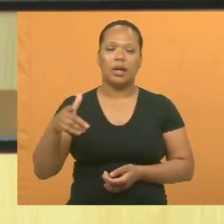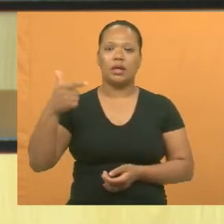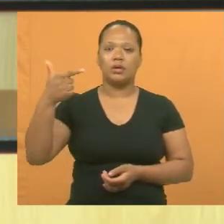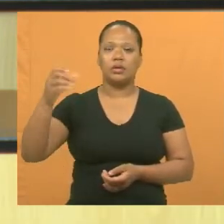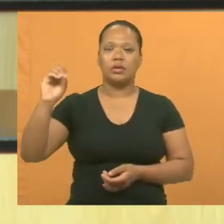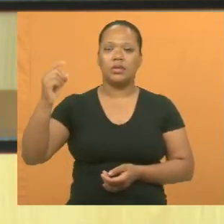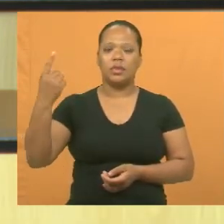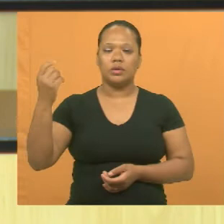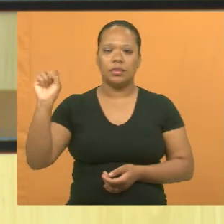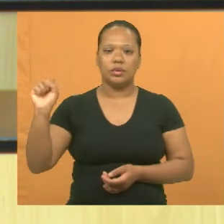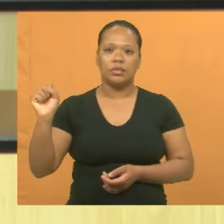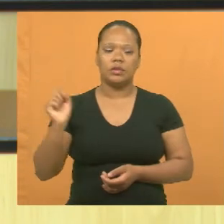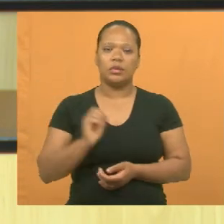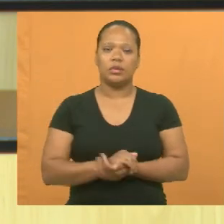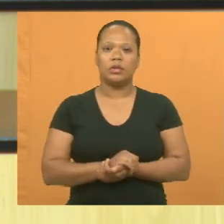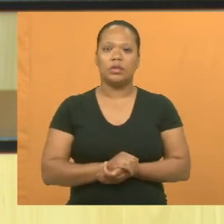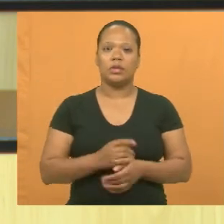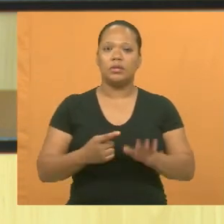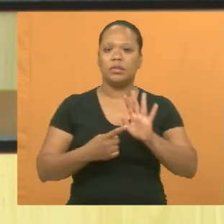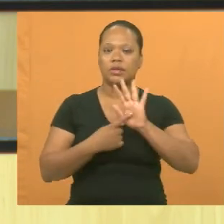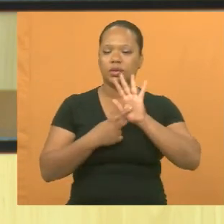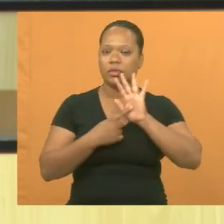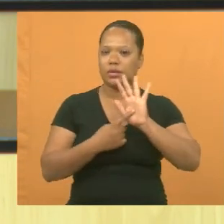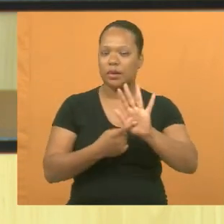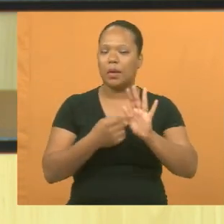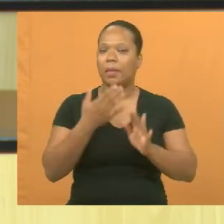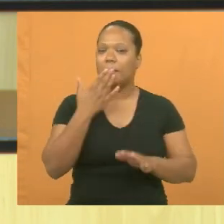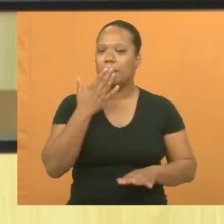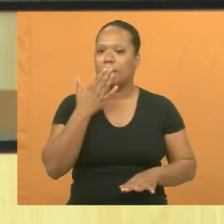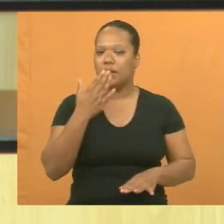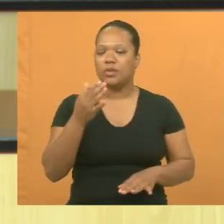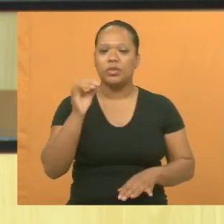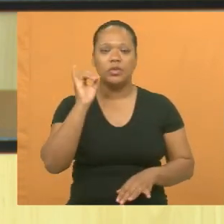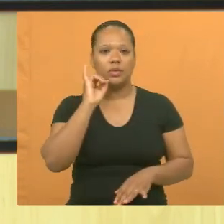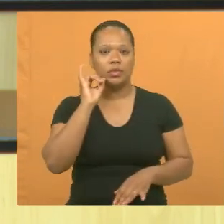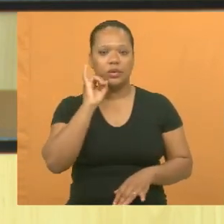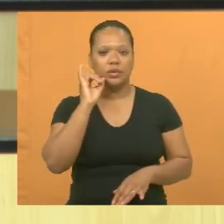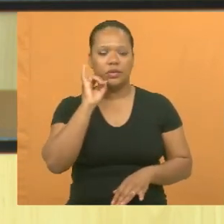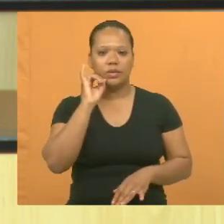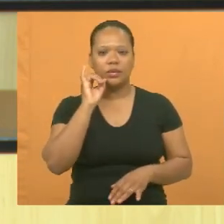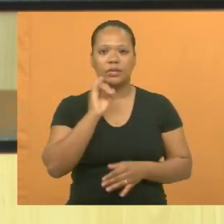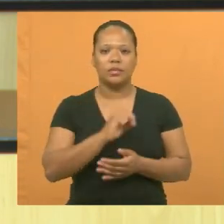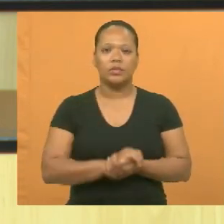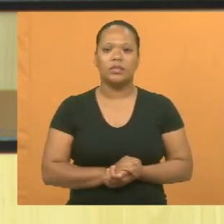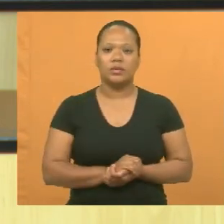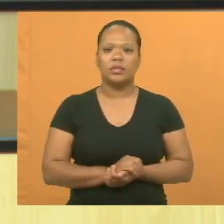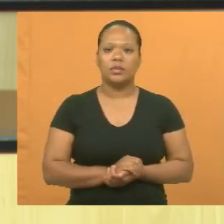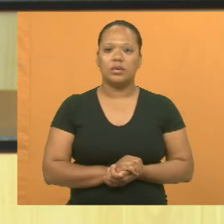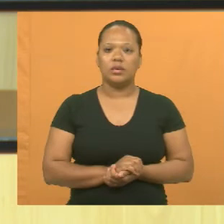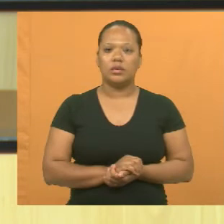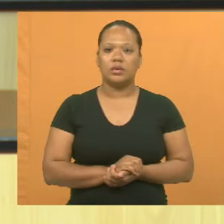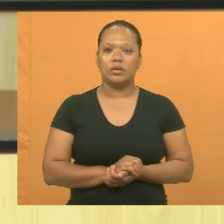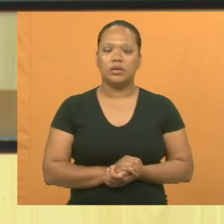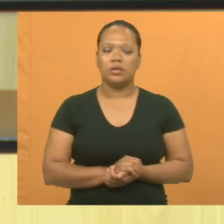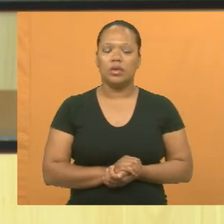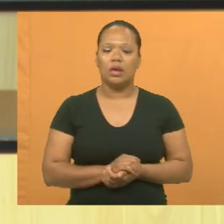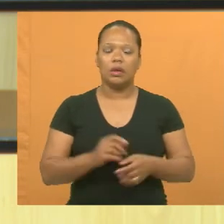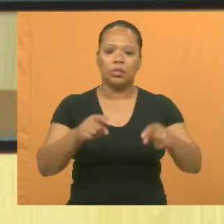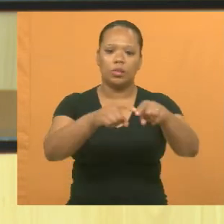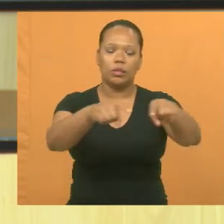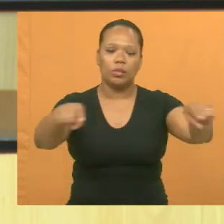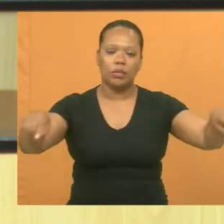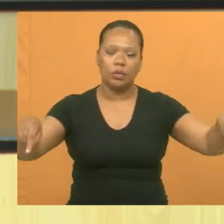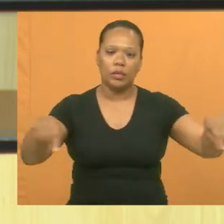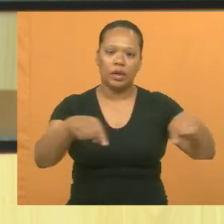163/2018. Ao apresentador deste pedido de informações, refiro-me aos bueiros que se encontram entupidos com